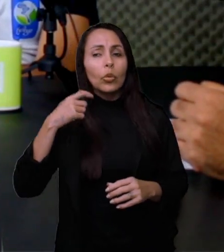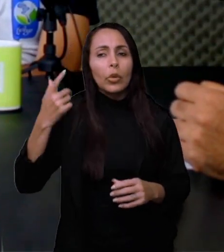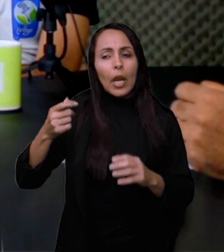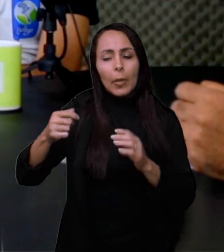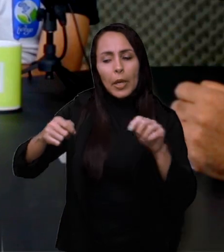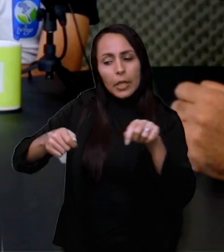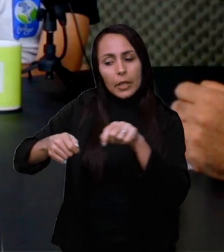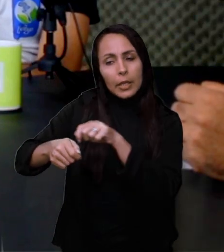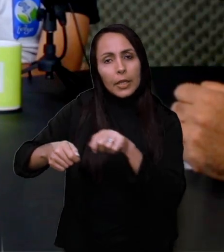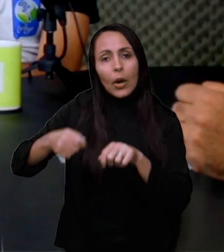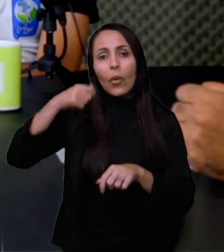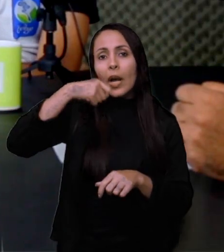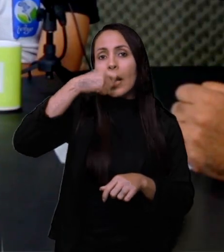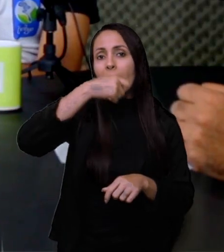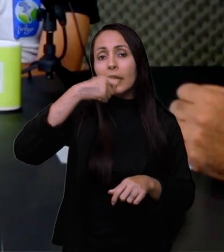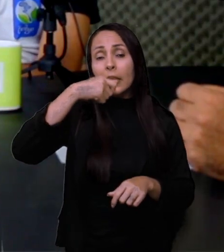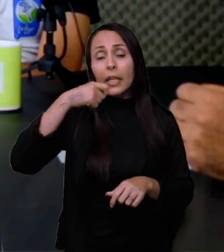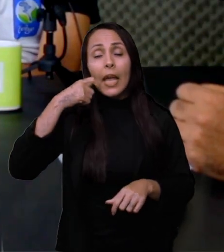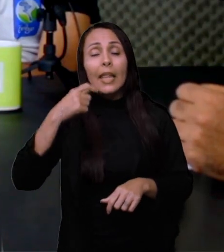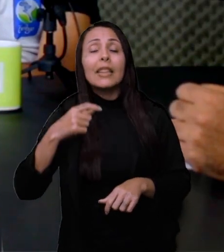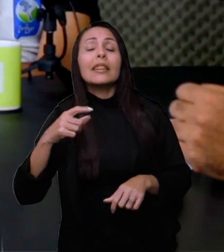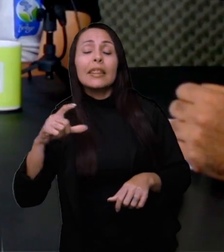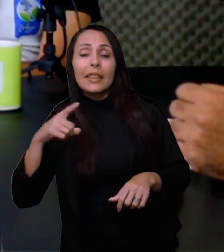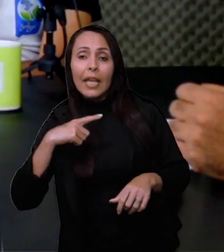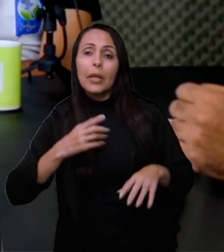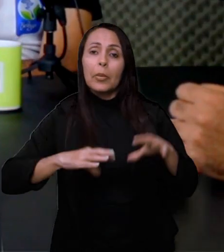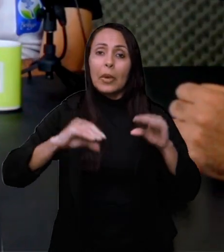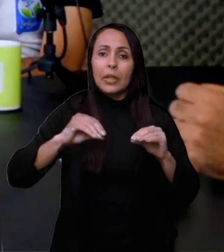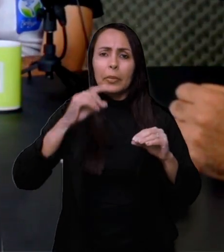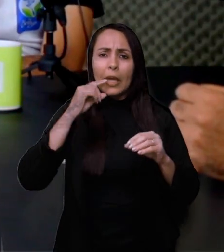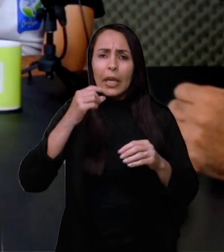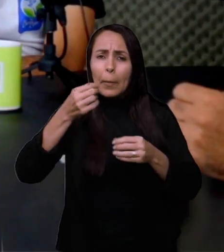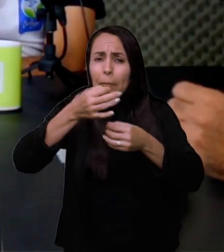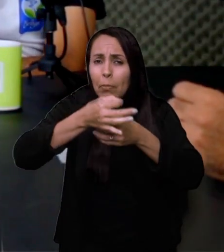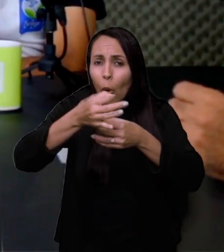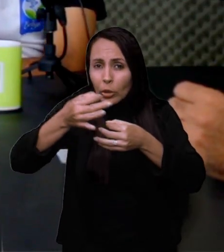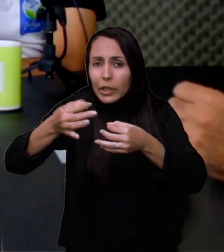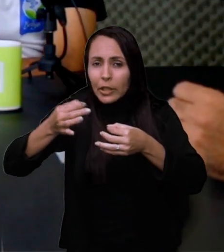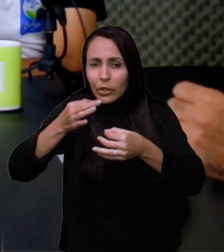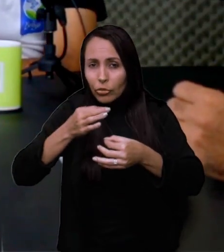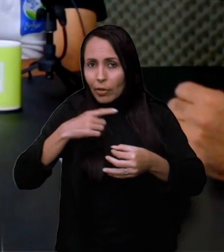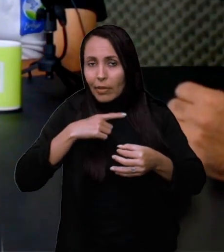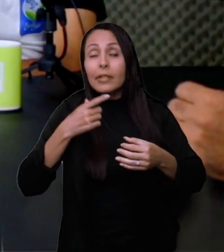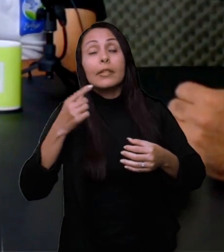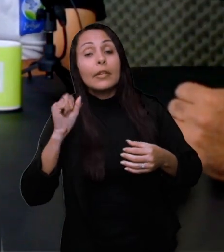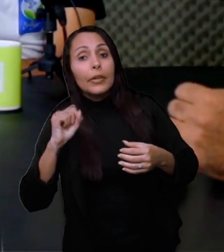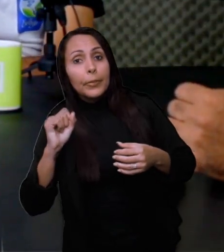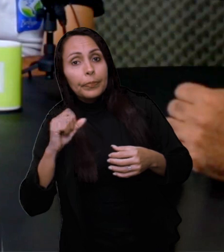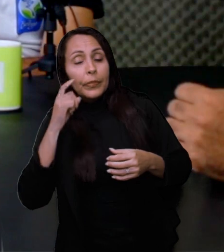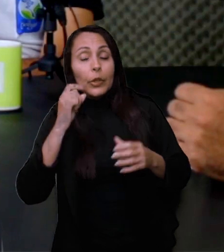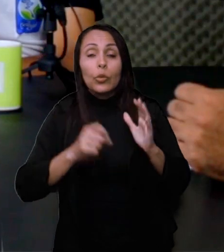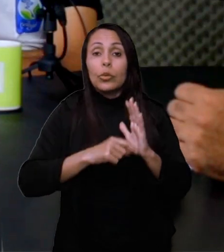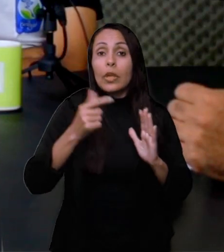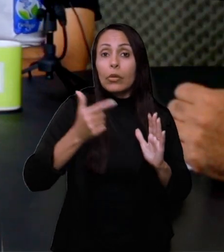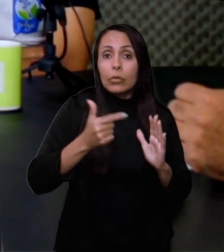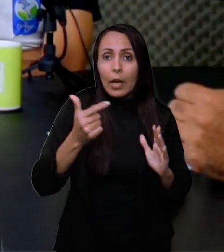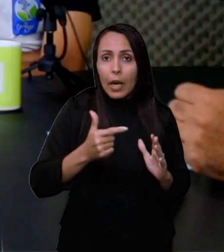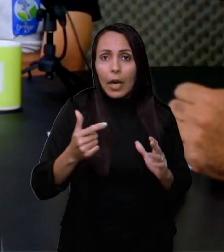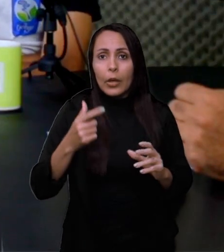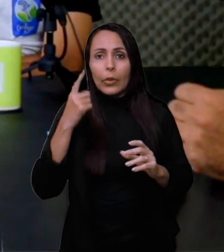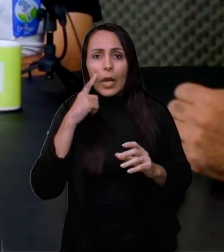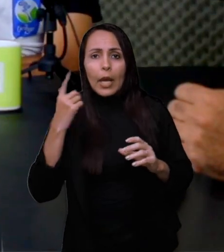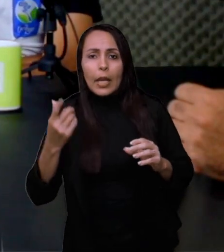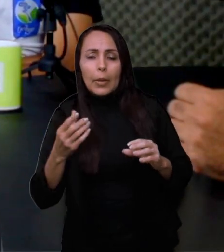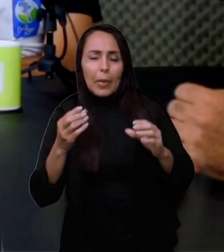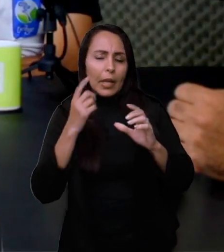clareadores. Também Sim. tem microplástico. A maioria Você fala deles, aquelas né? bolinhas que Sim, tem, certo. isso. E os secundários são os que eram uma